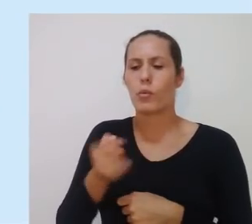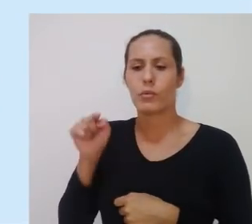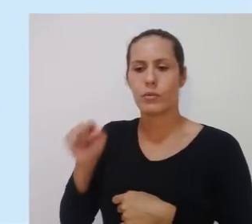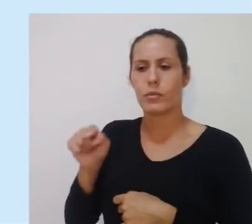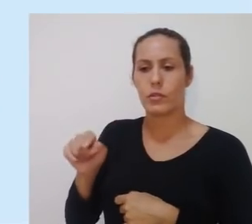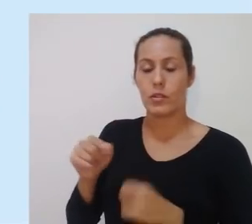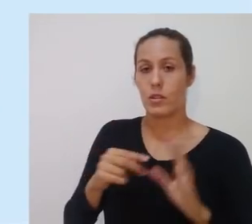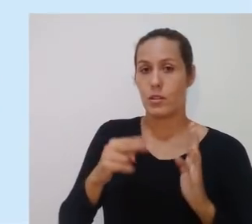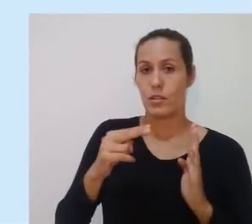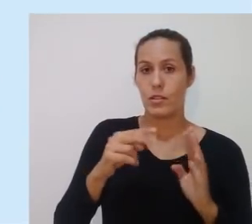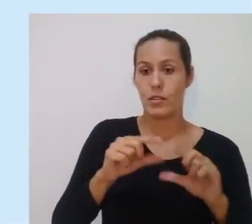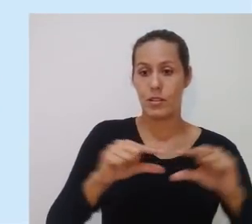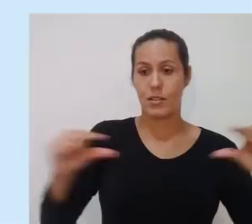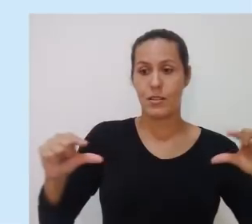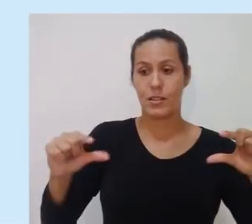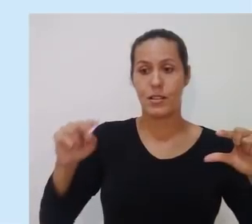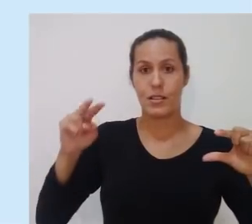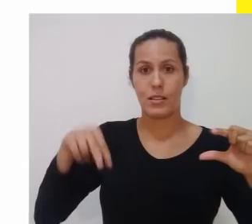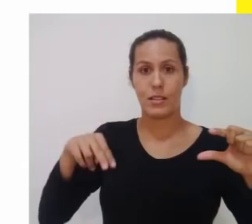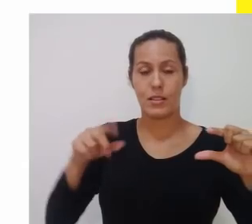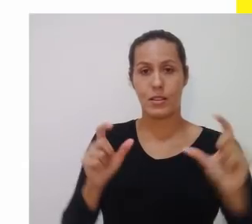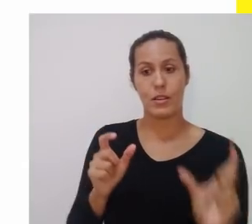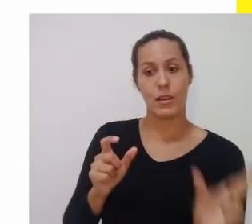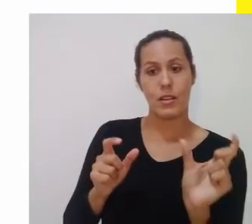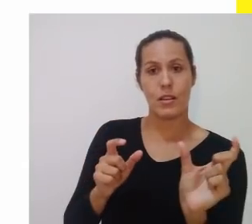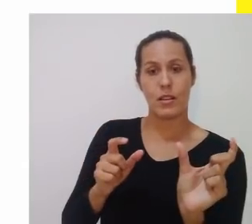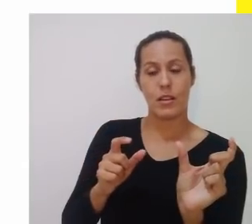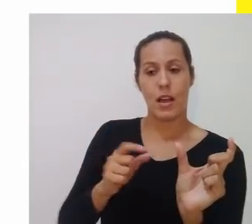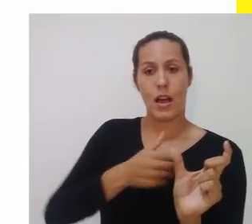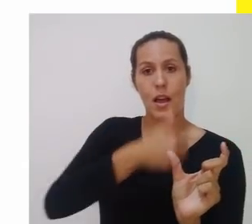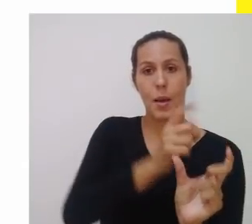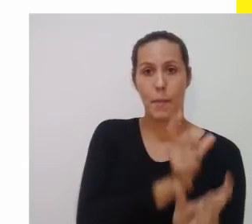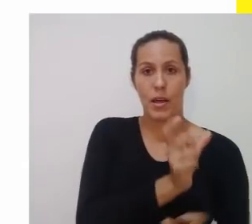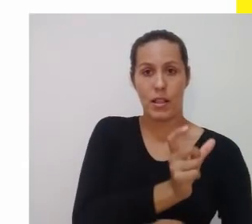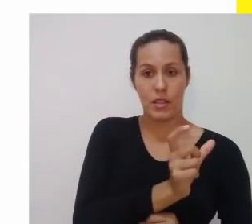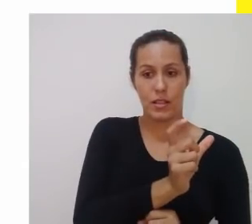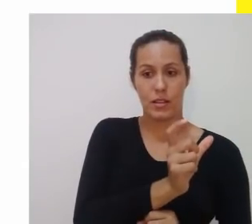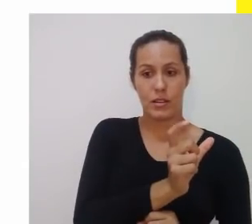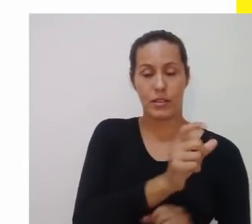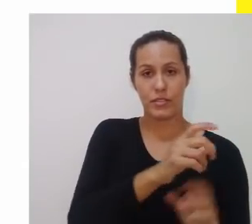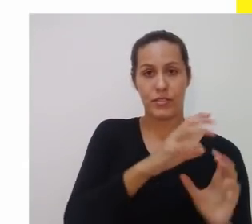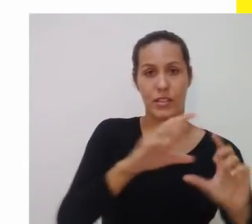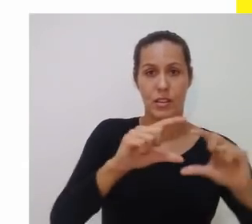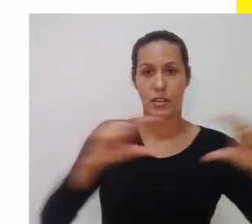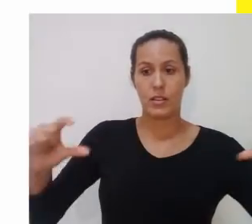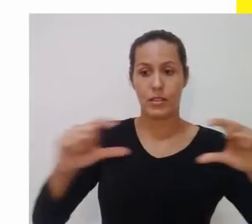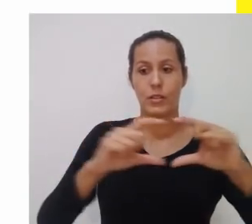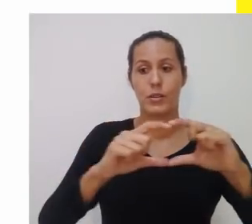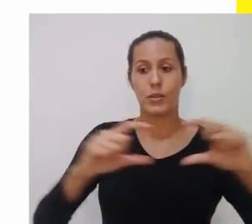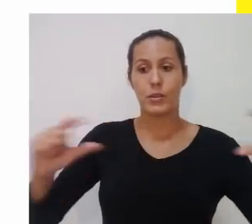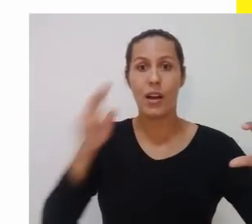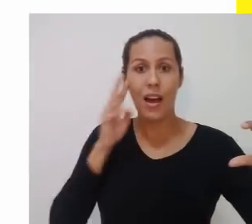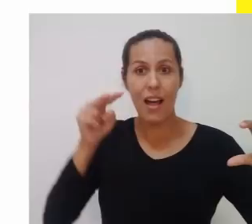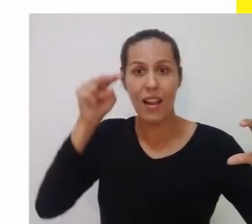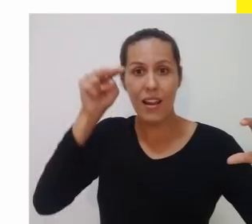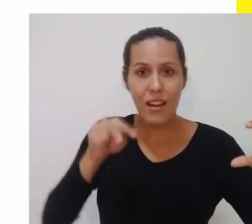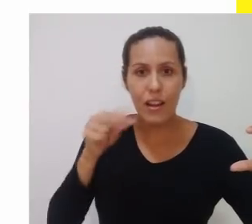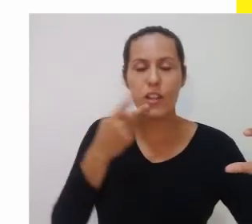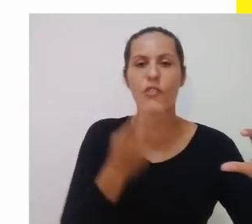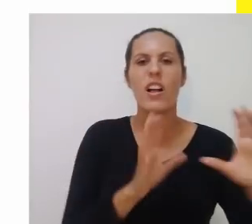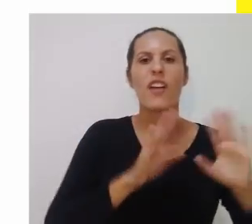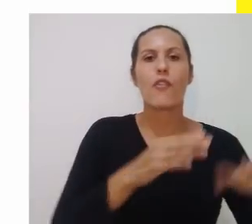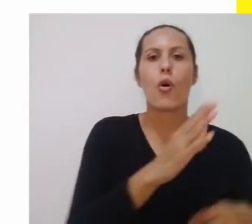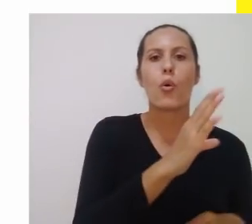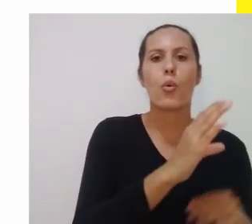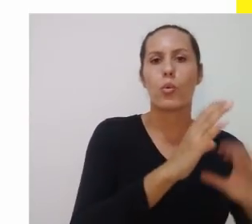conhecem. Porque olha o que está na tela, não lê apenas a primeira palavra. Não leia apenas a primeira palavra, leia a